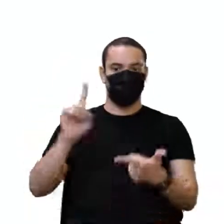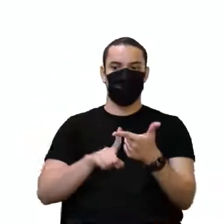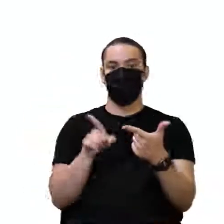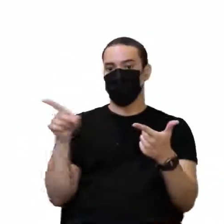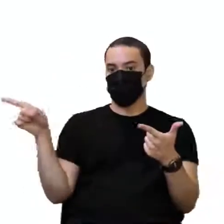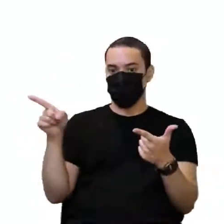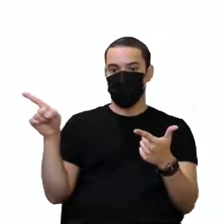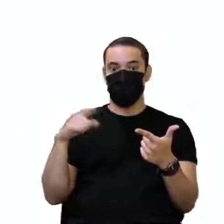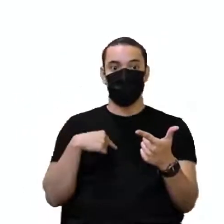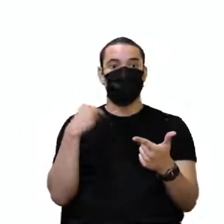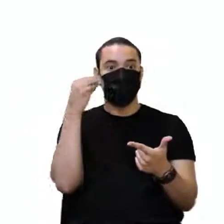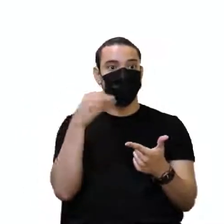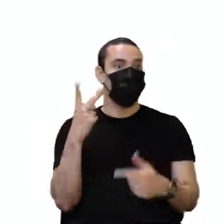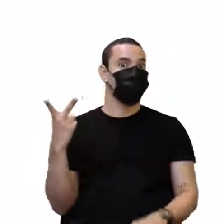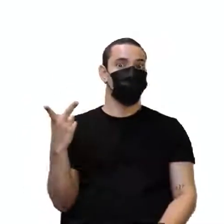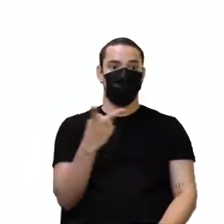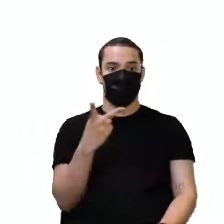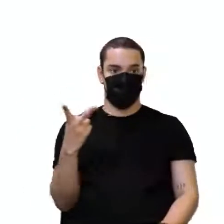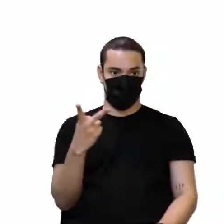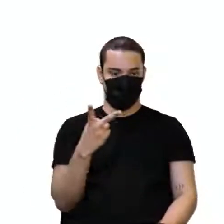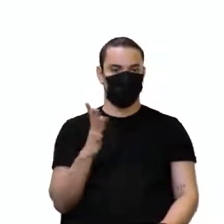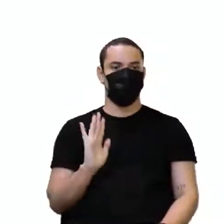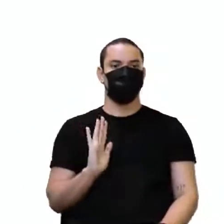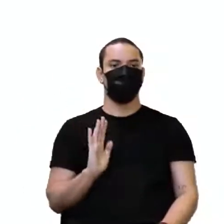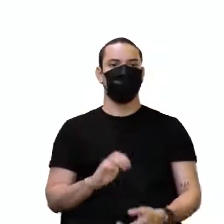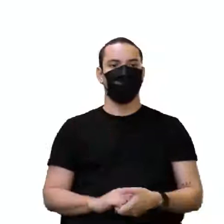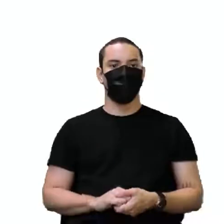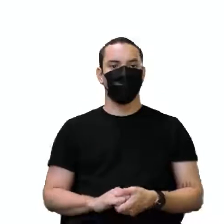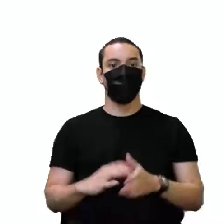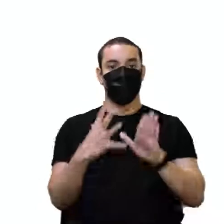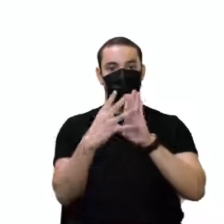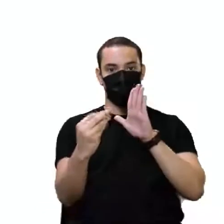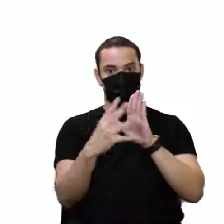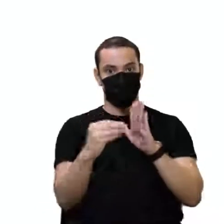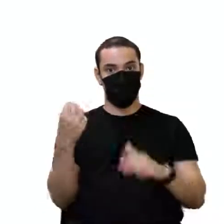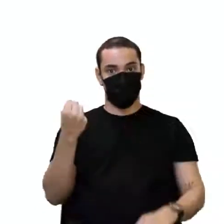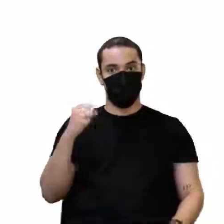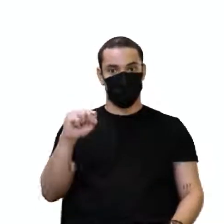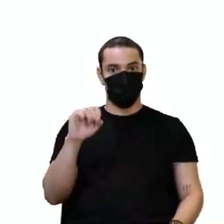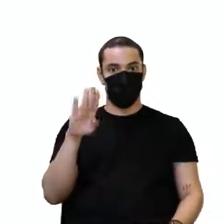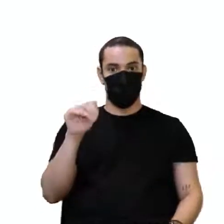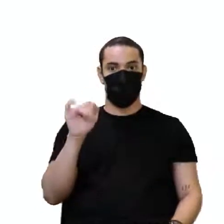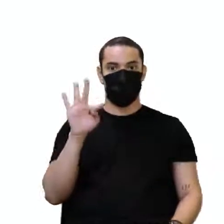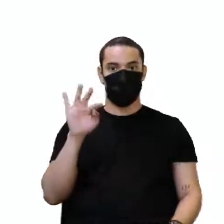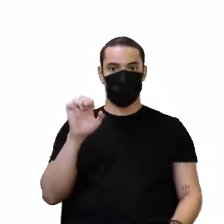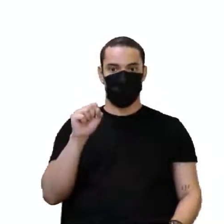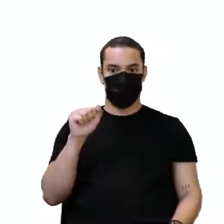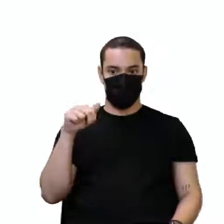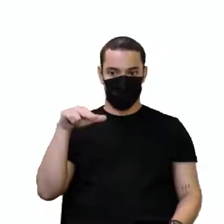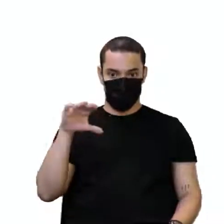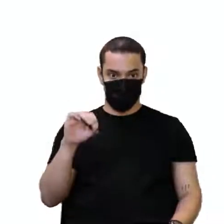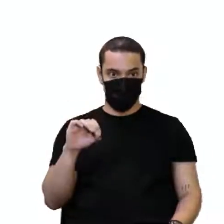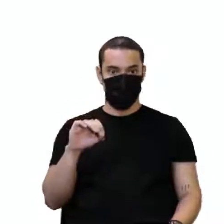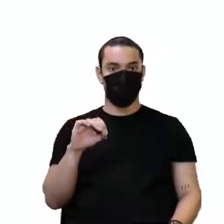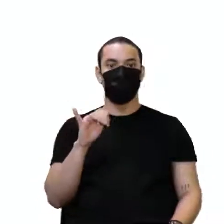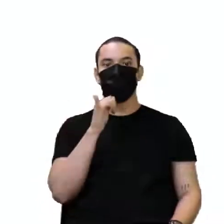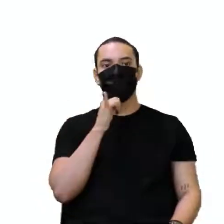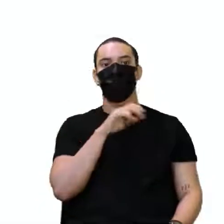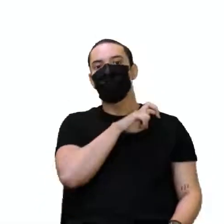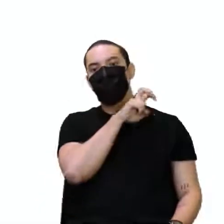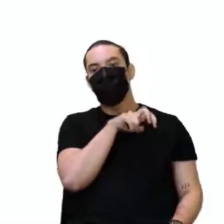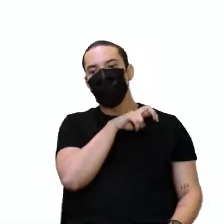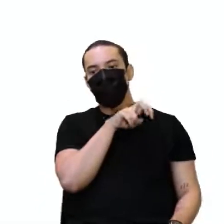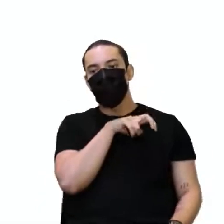situações, experiências ruins para quem for tentar predá-los. Mimetismo de defesa batesiano. É o caso das